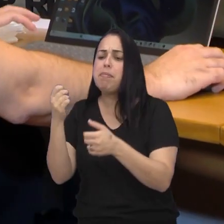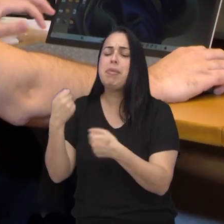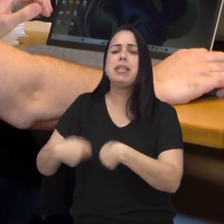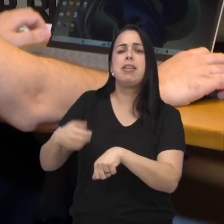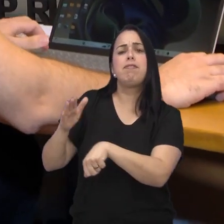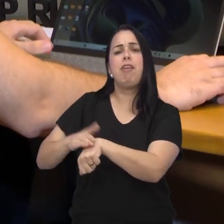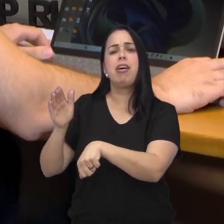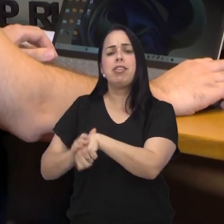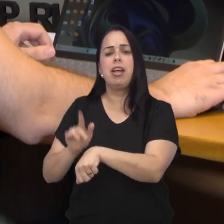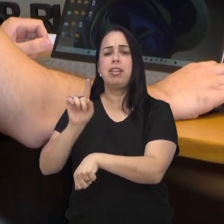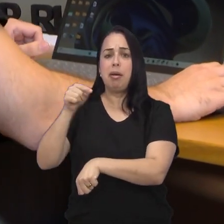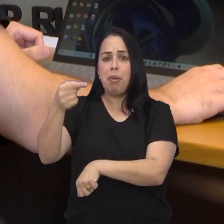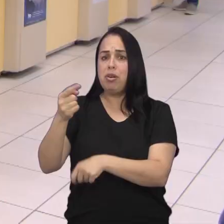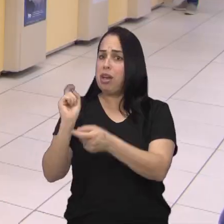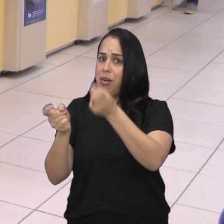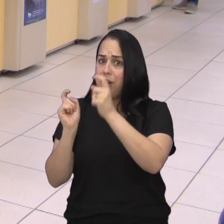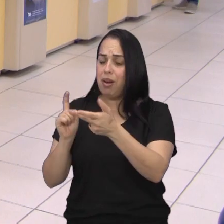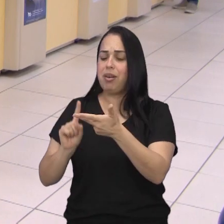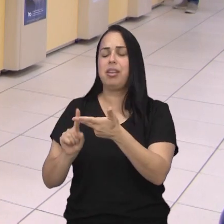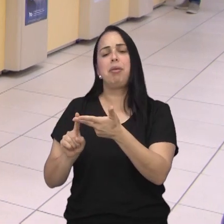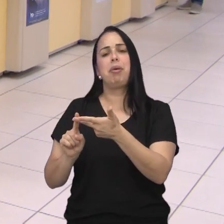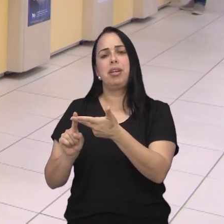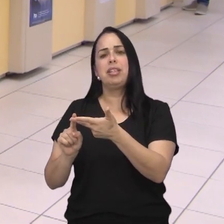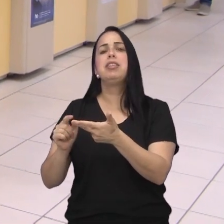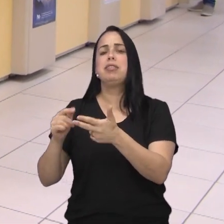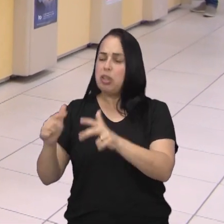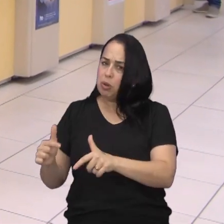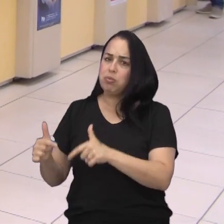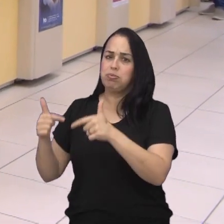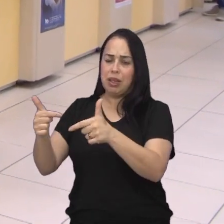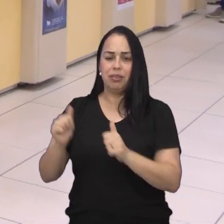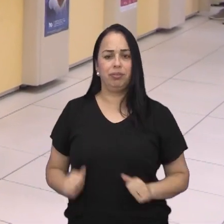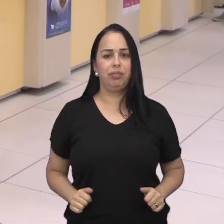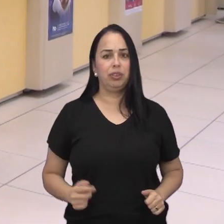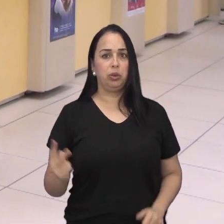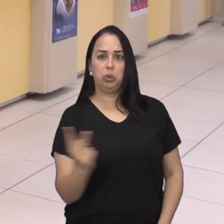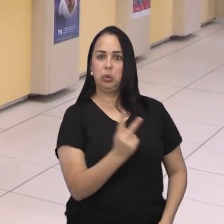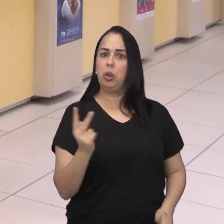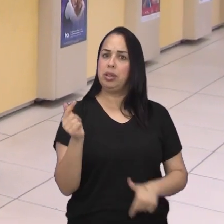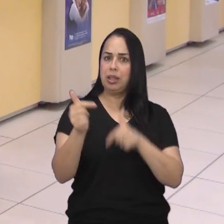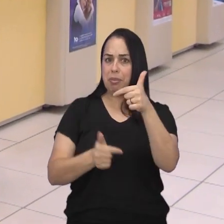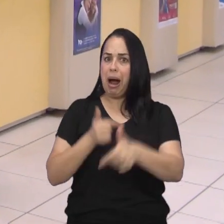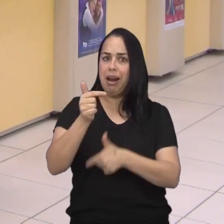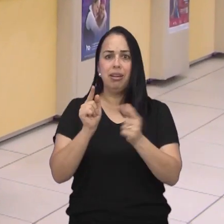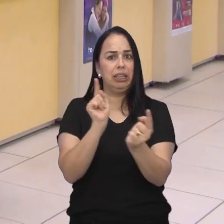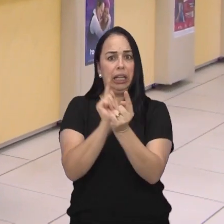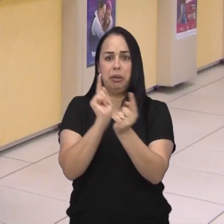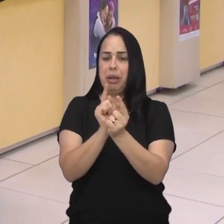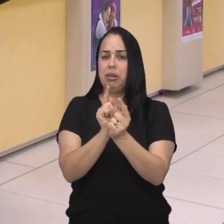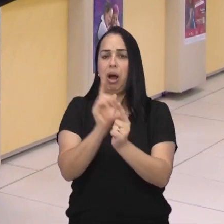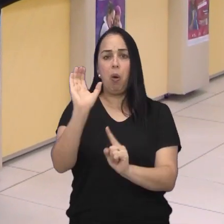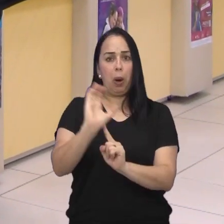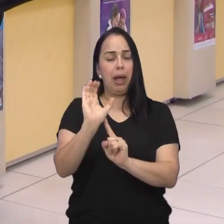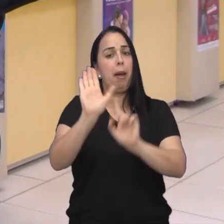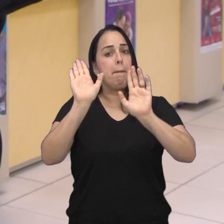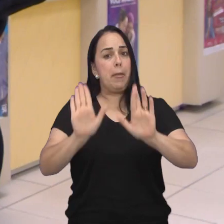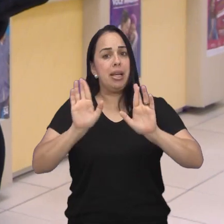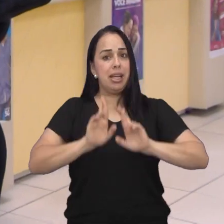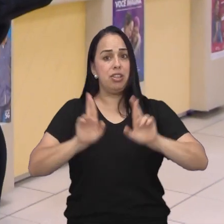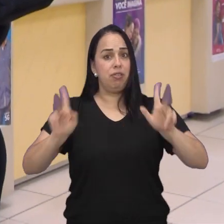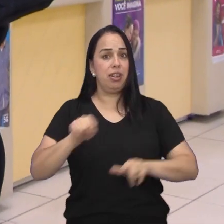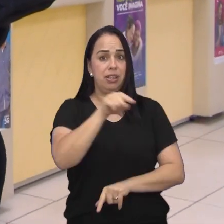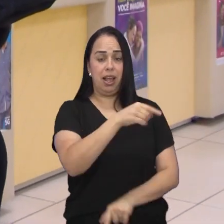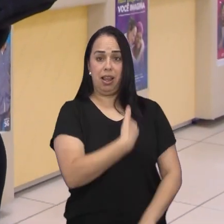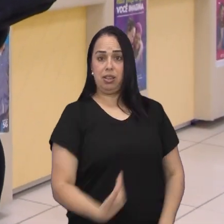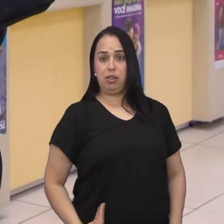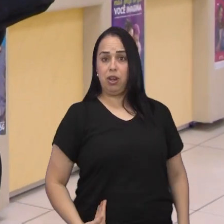reunião e começa as tarefas. O trabalho de ambos tem a mesma finalidade, atender às necessidades dos clientes. A única